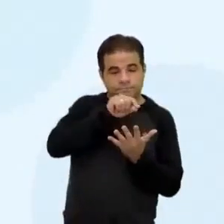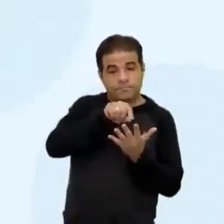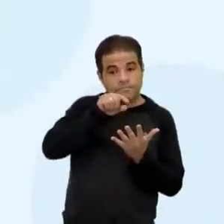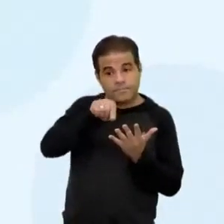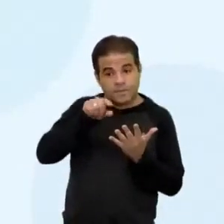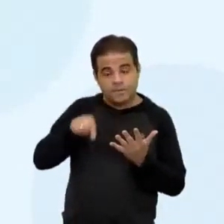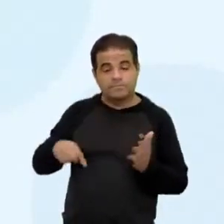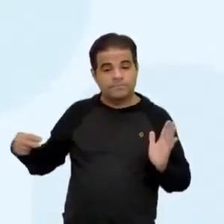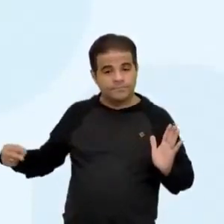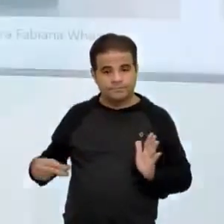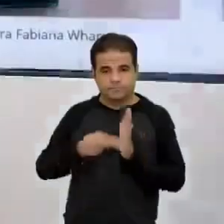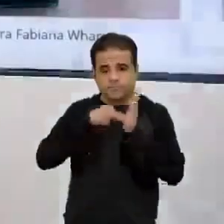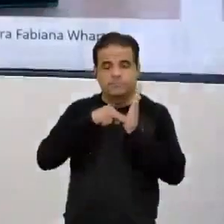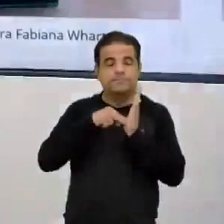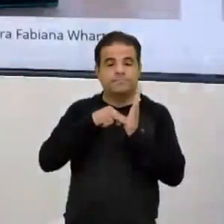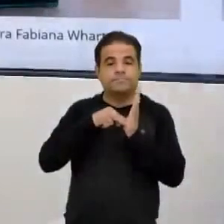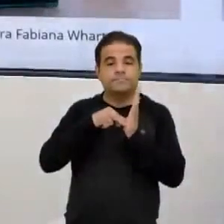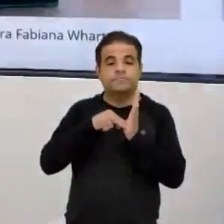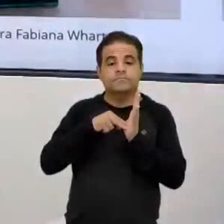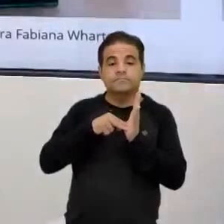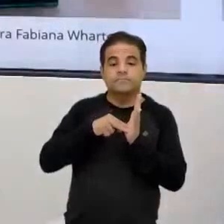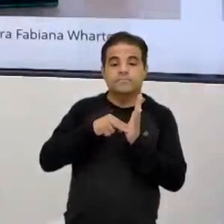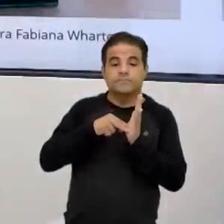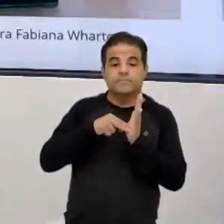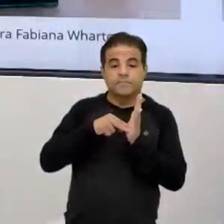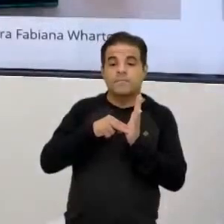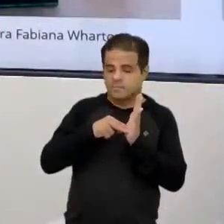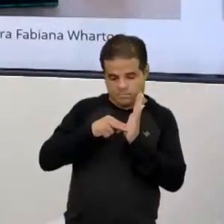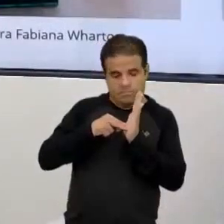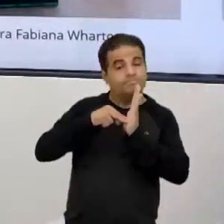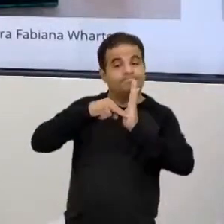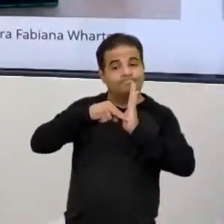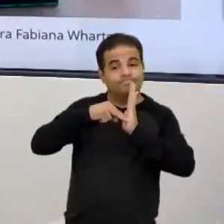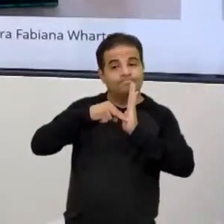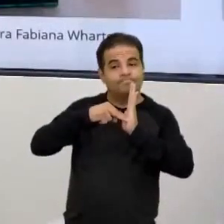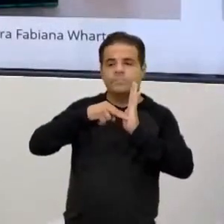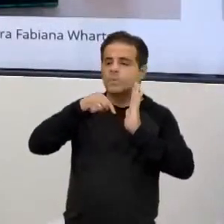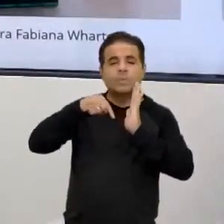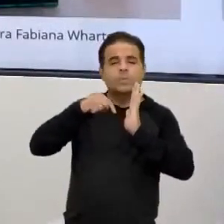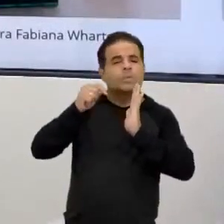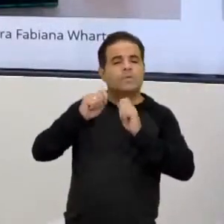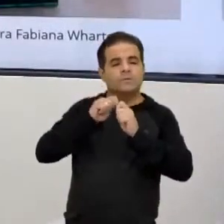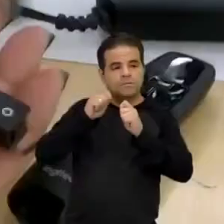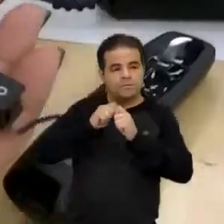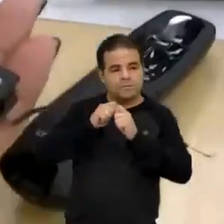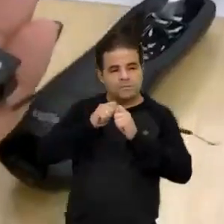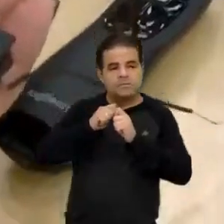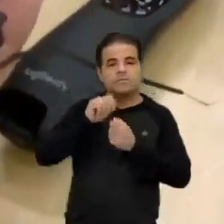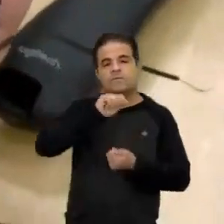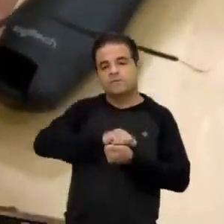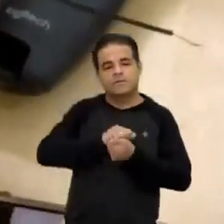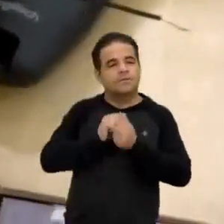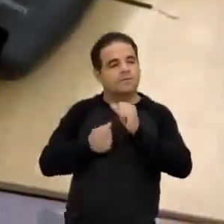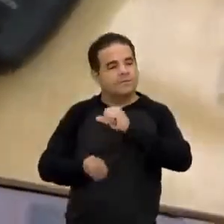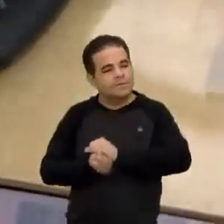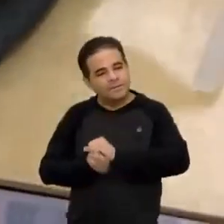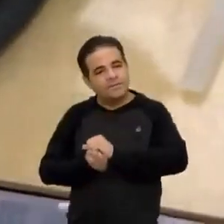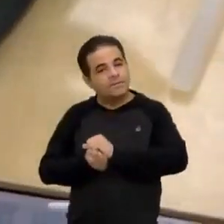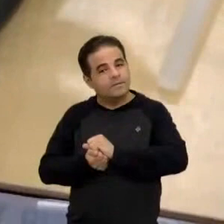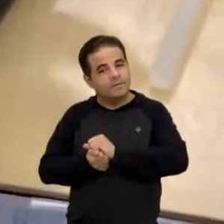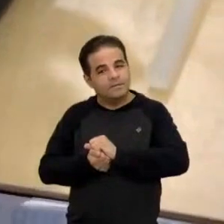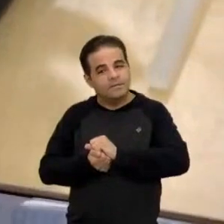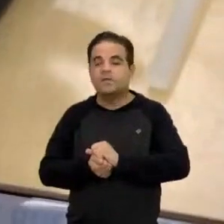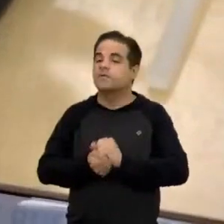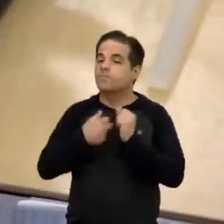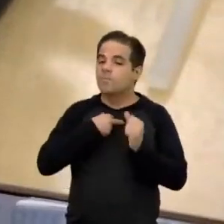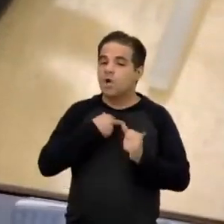botão interruptor, tá? No caso, para esse negócio que a gente tá fazendo, tem que ser interruptor mesmo, tá? Não pode ser